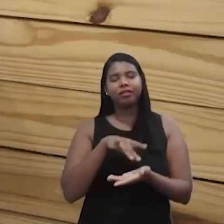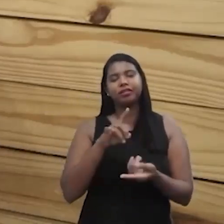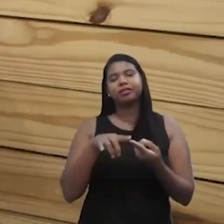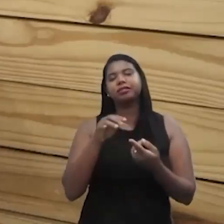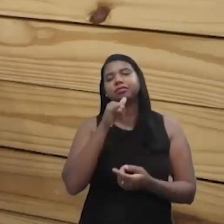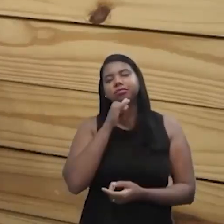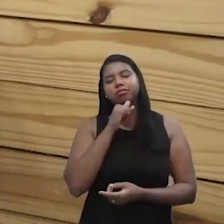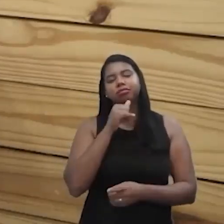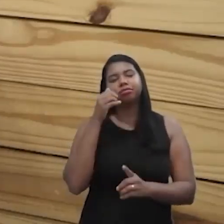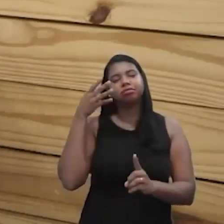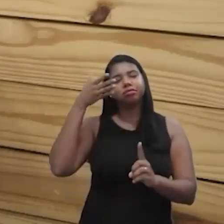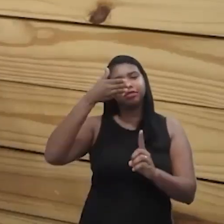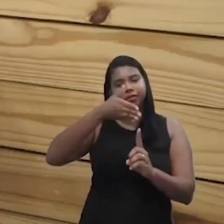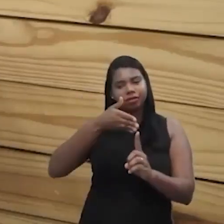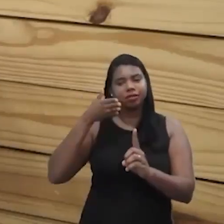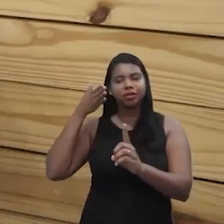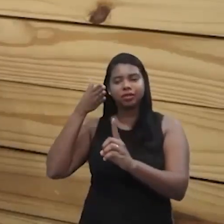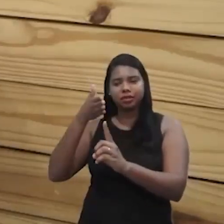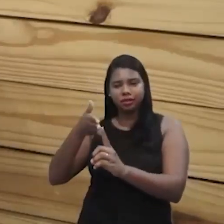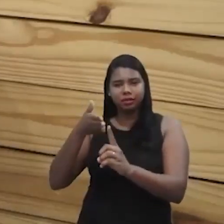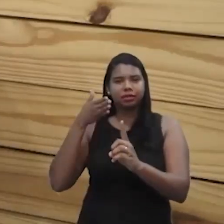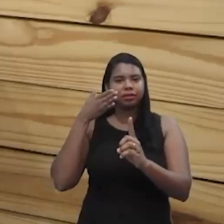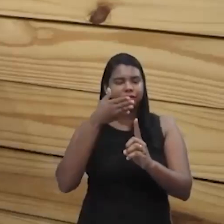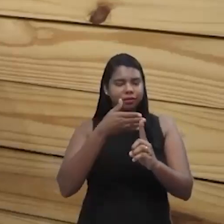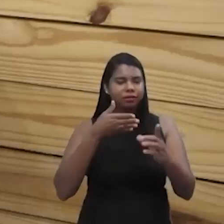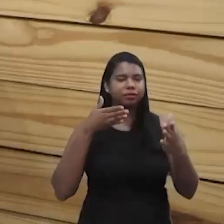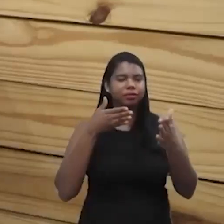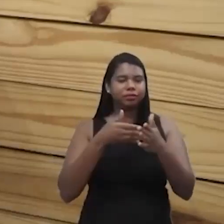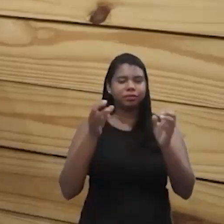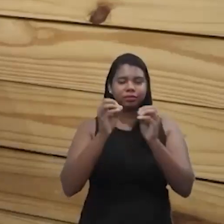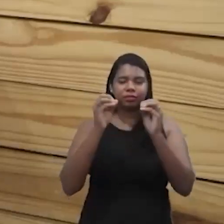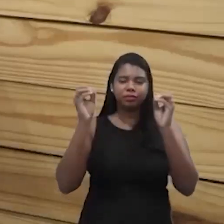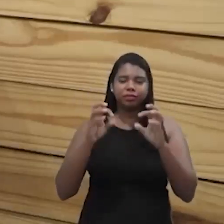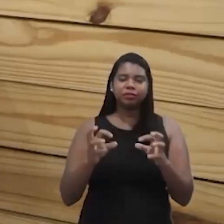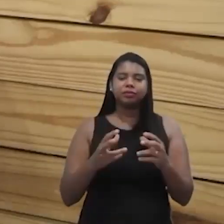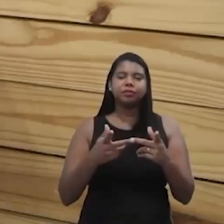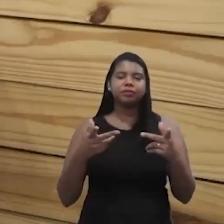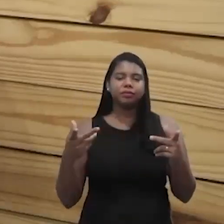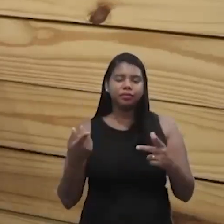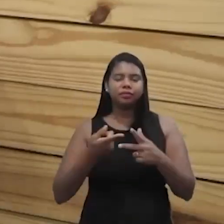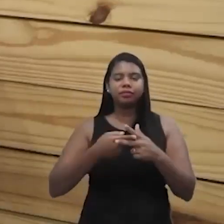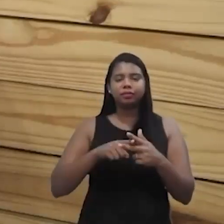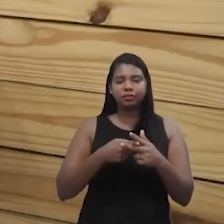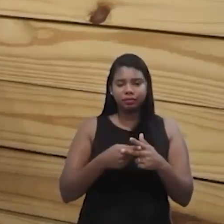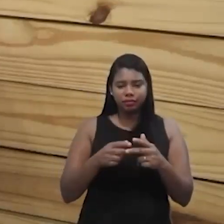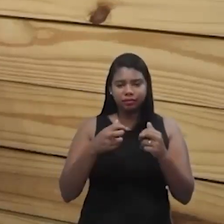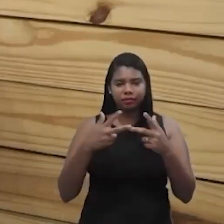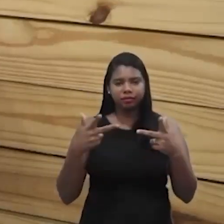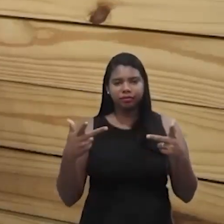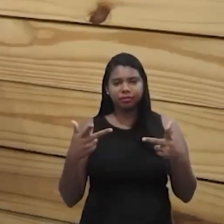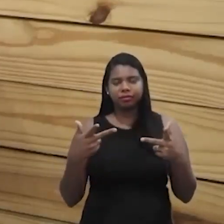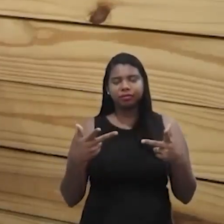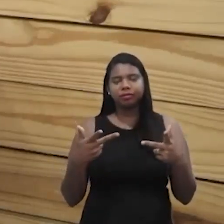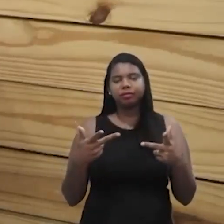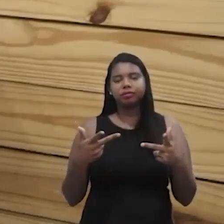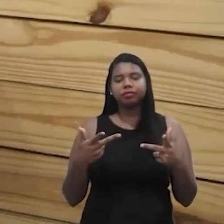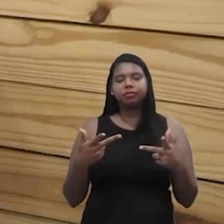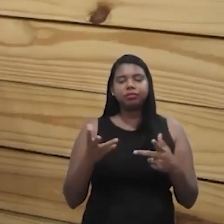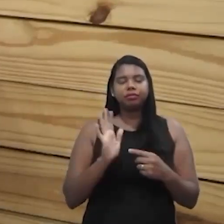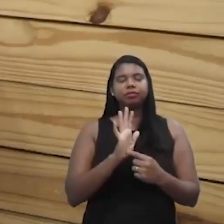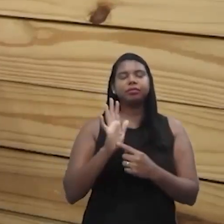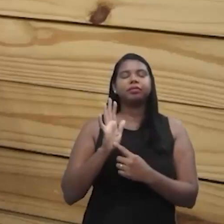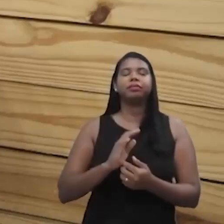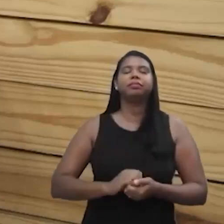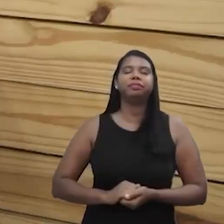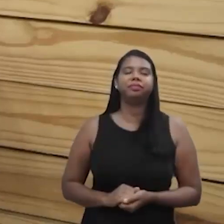tomando como referência ou tomando como base a criação de algum equipamento, né, de algo efetivamente tangível.